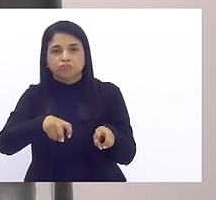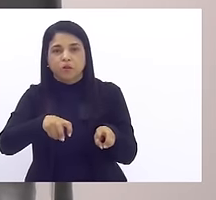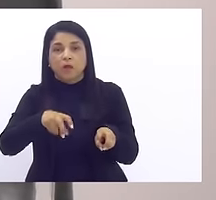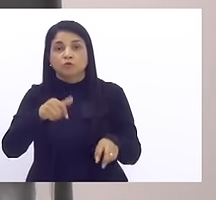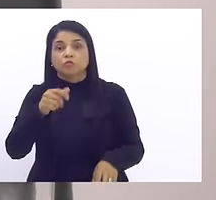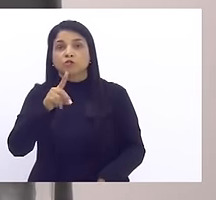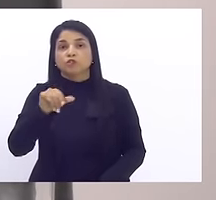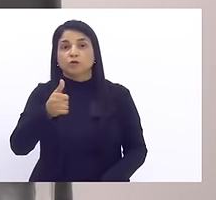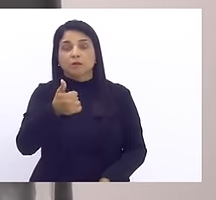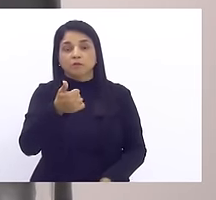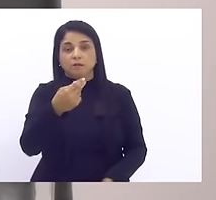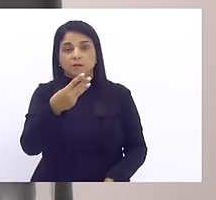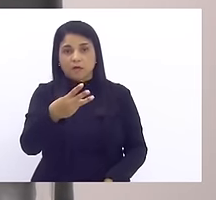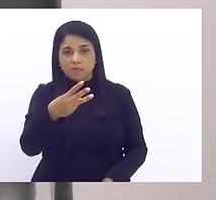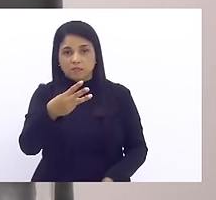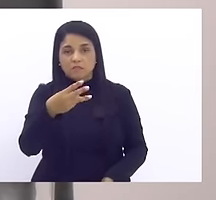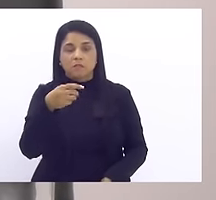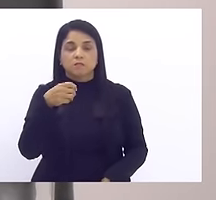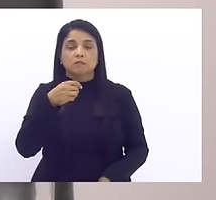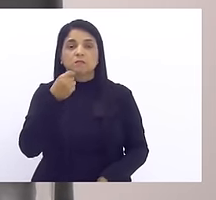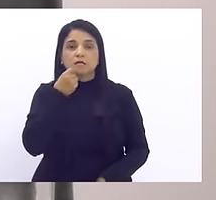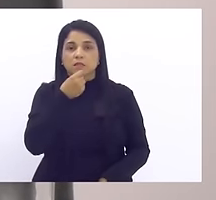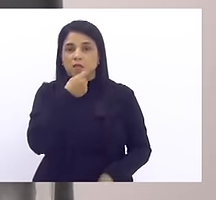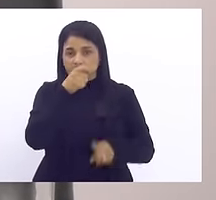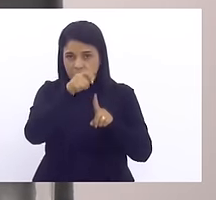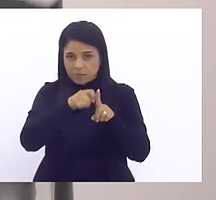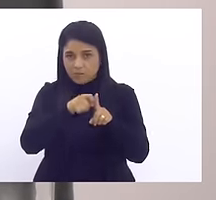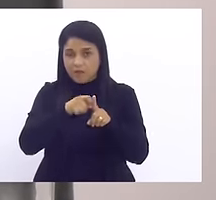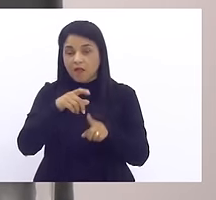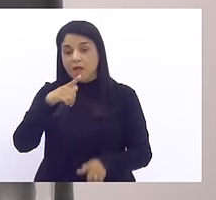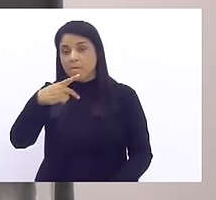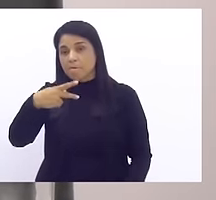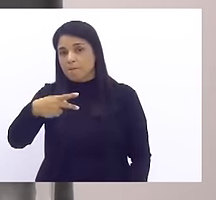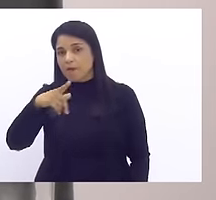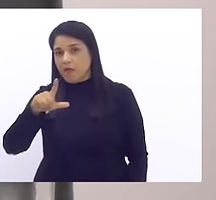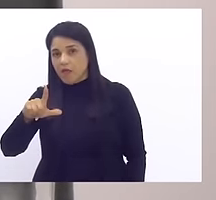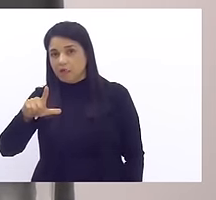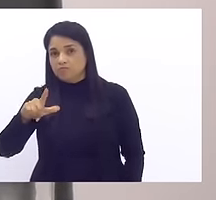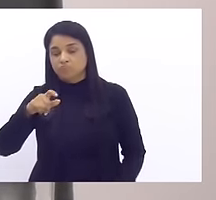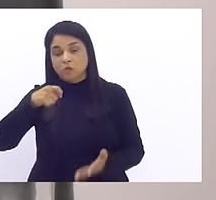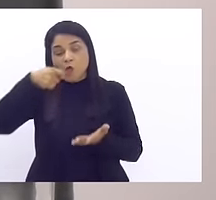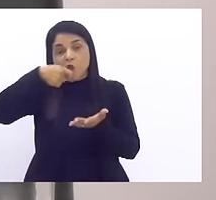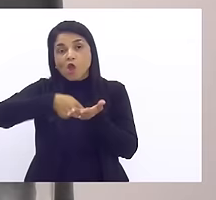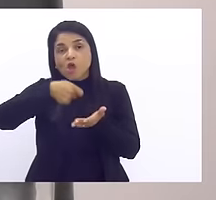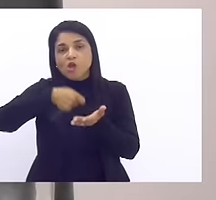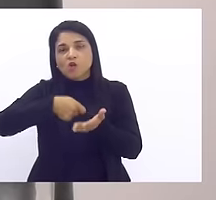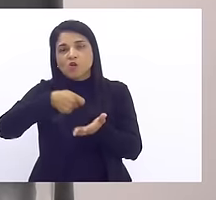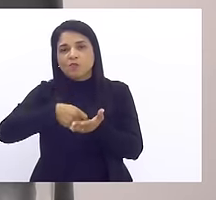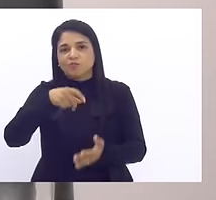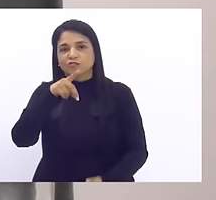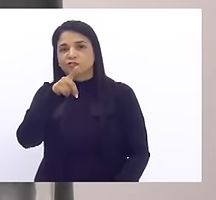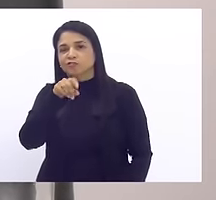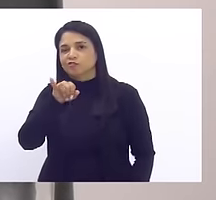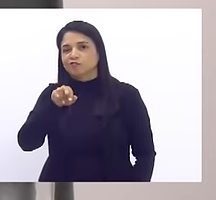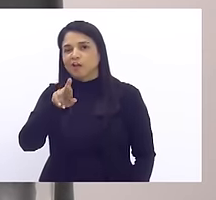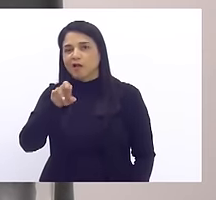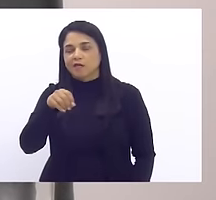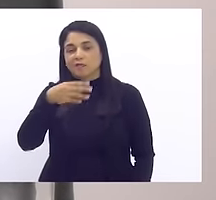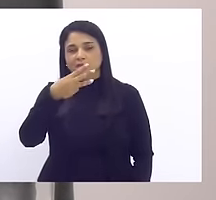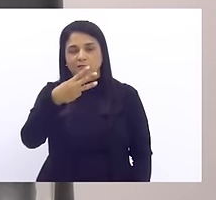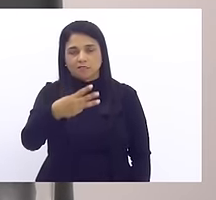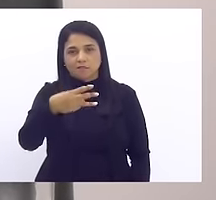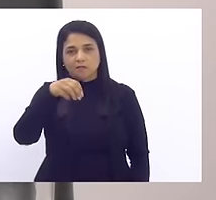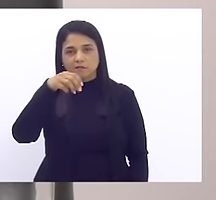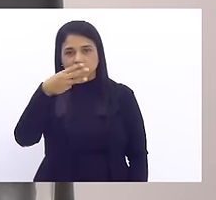13/09 apl cobrou uma diária de 339 reais e 88 centavos